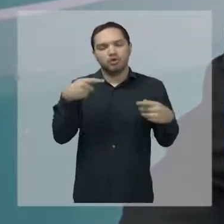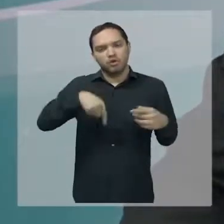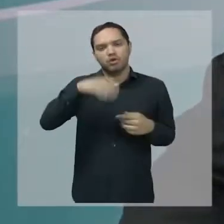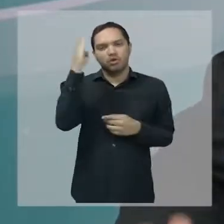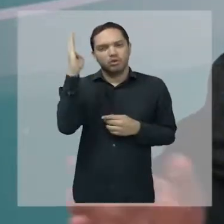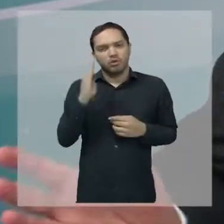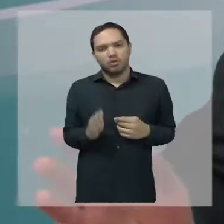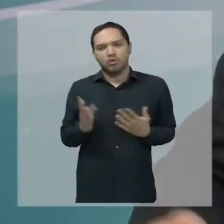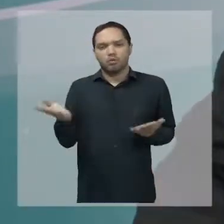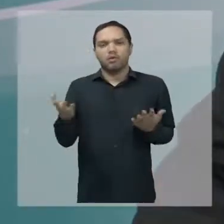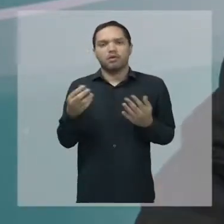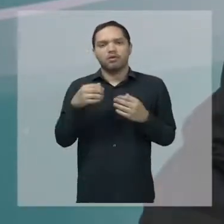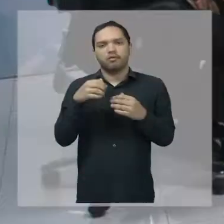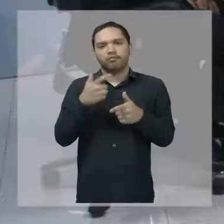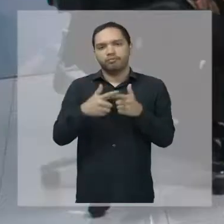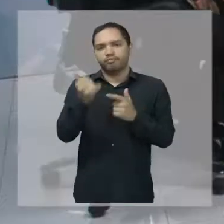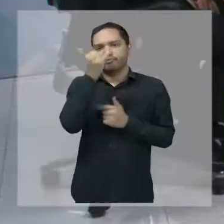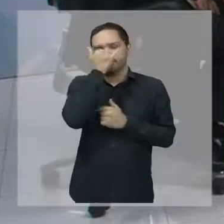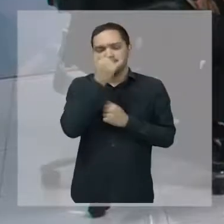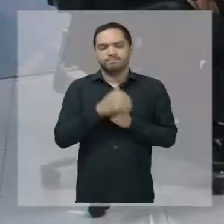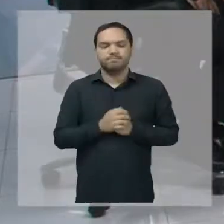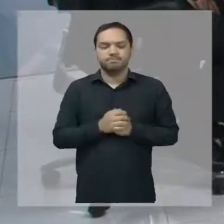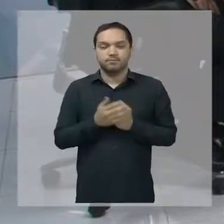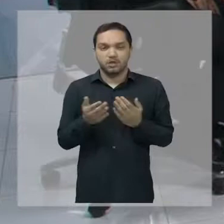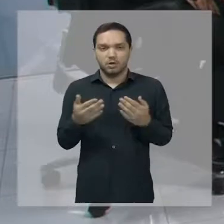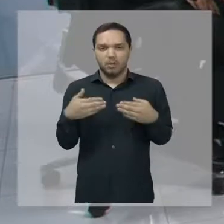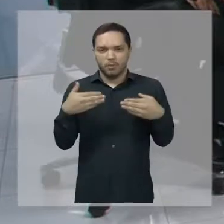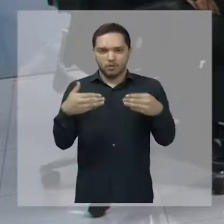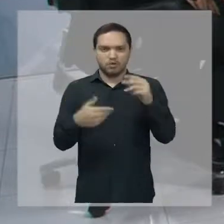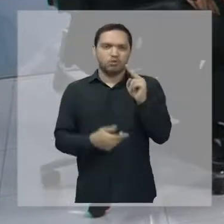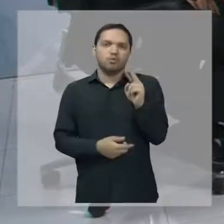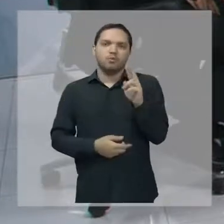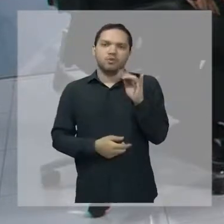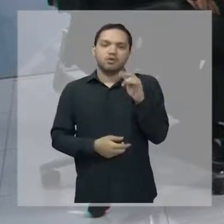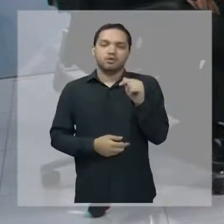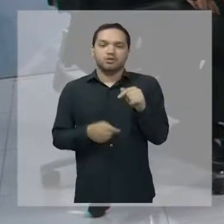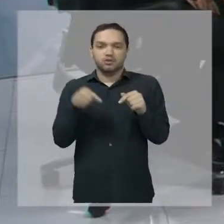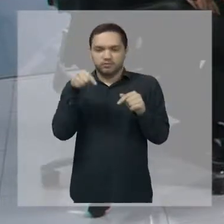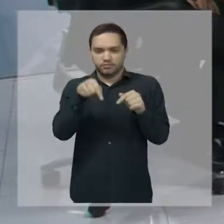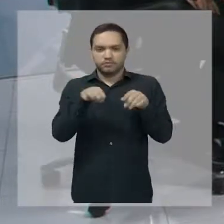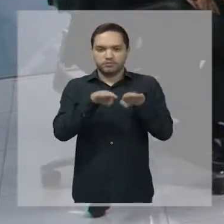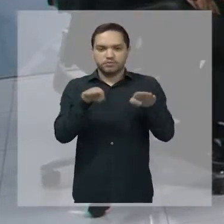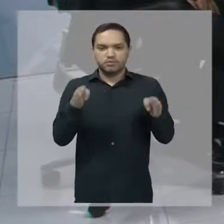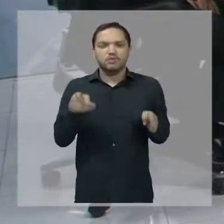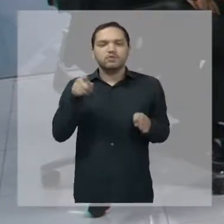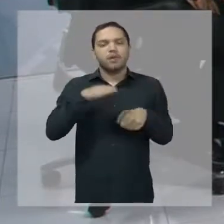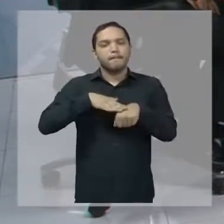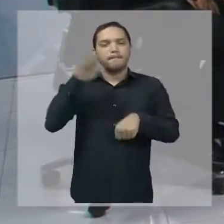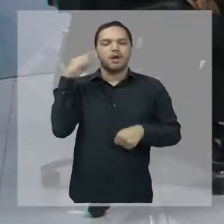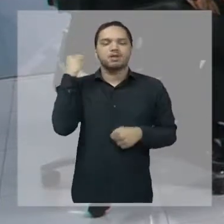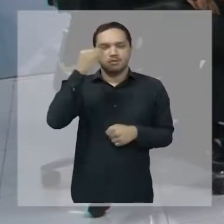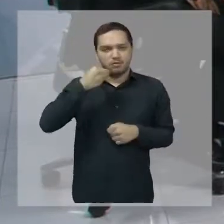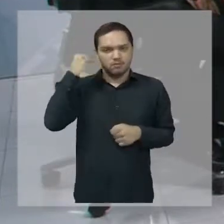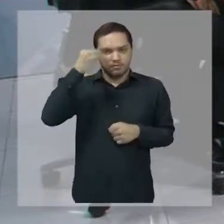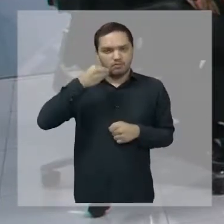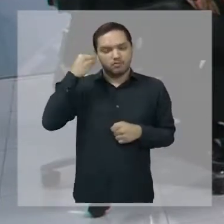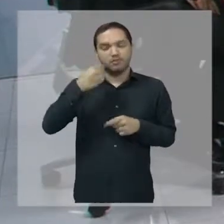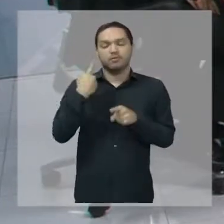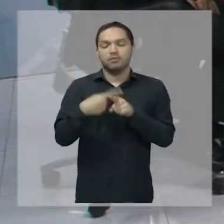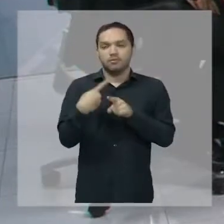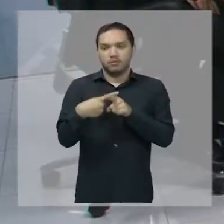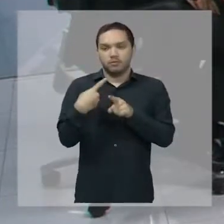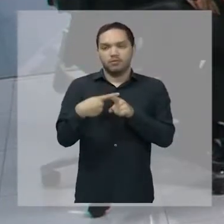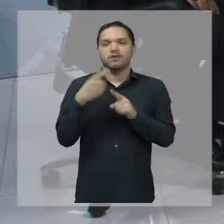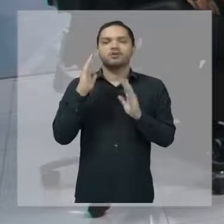política externa brasileira do atual governo. Ministro Biratã, aqui da mesa, o senhor é o mais experiente,